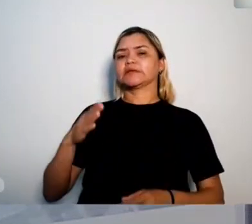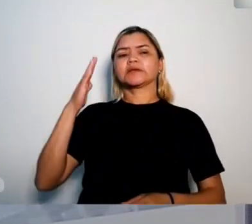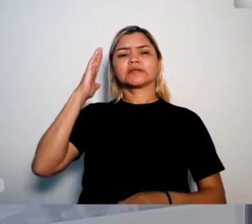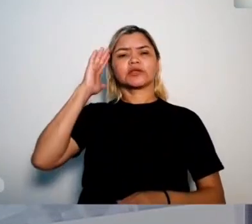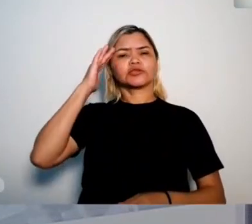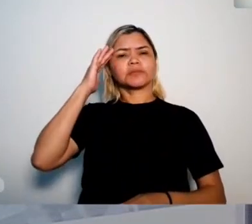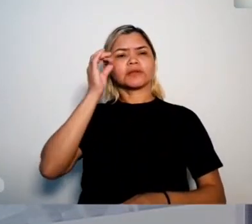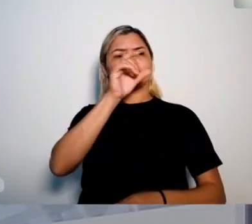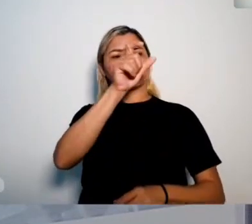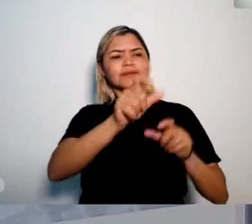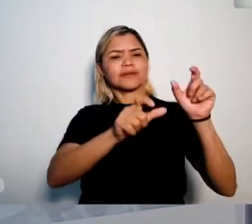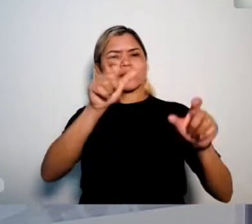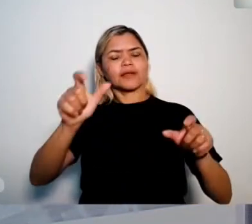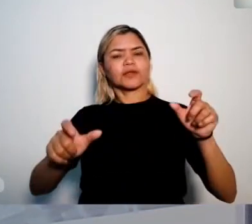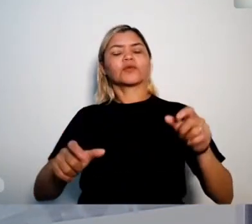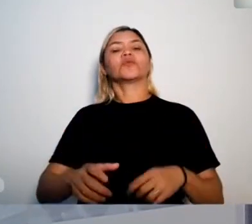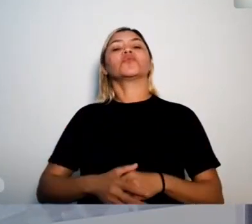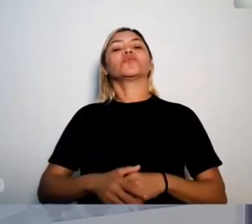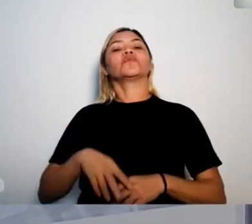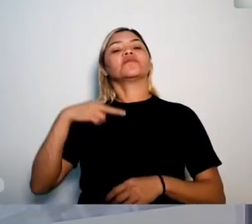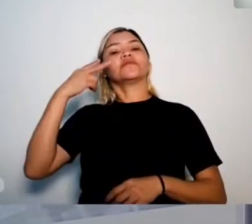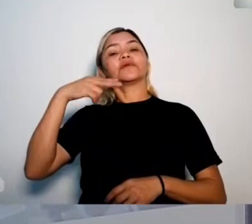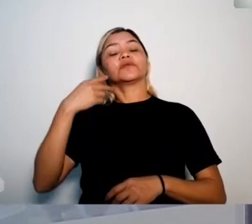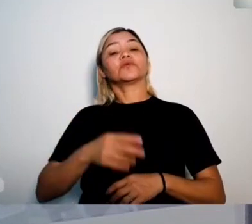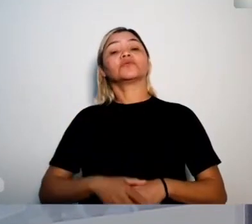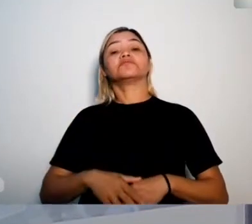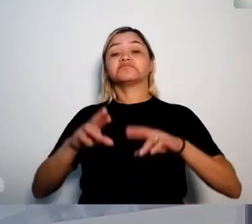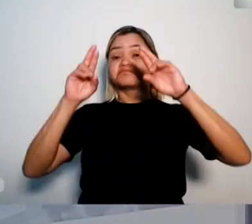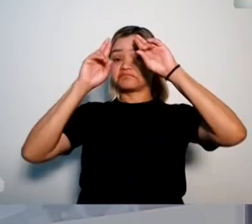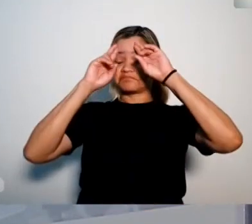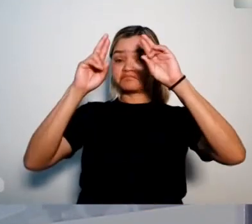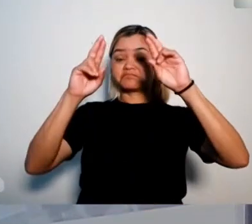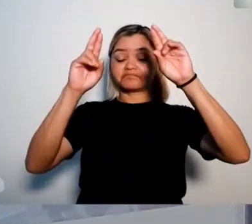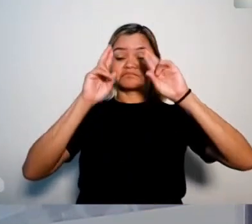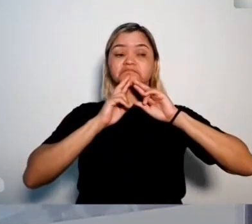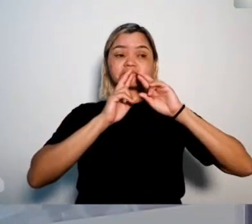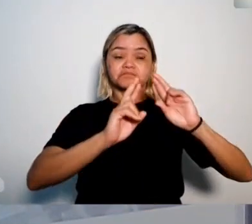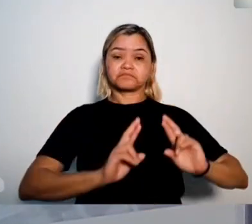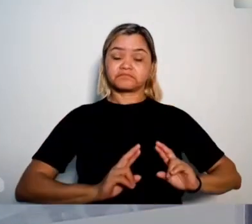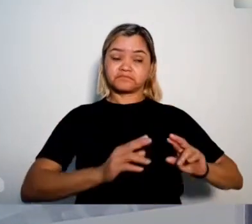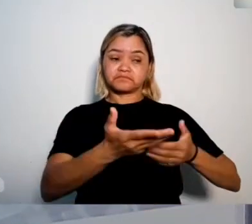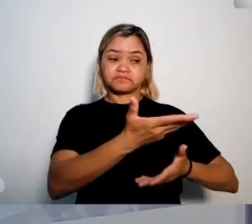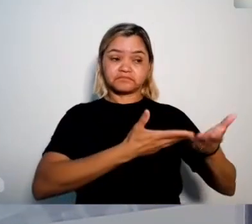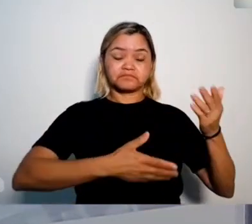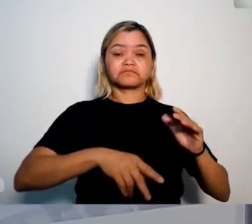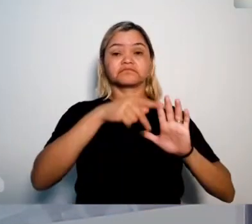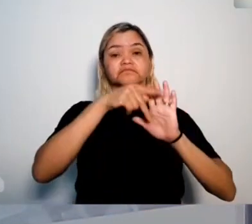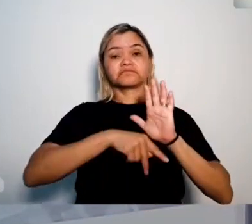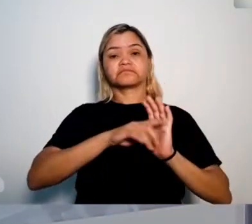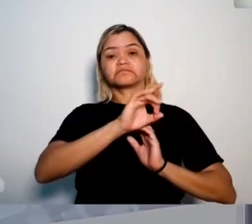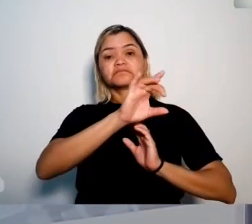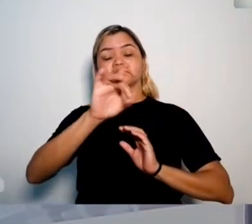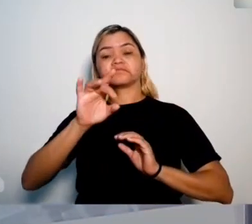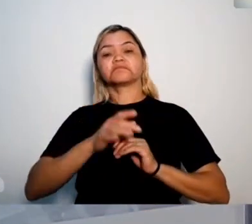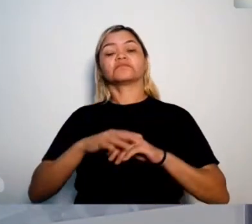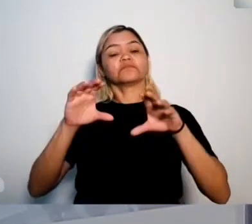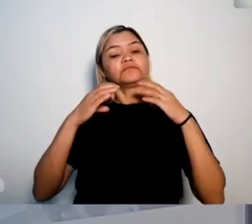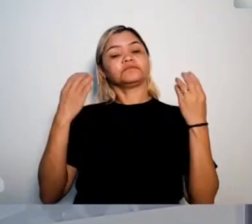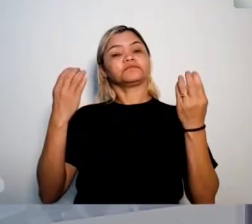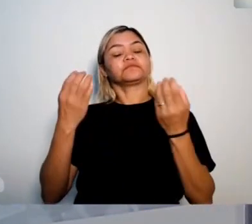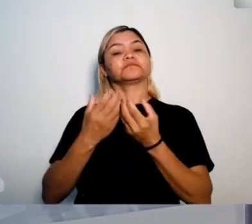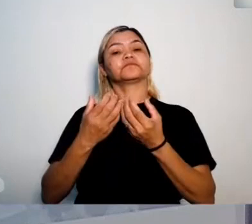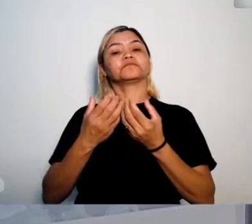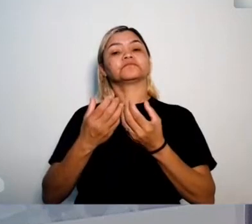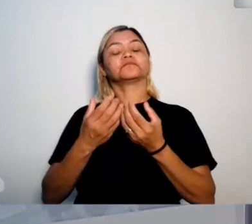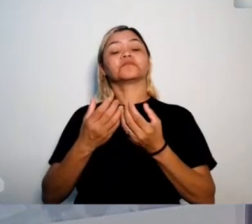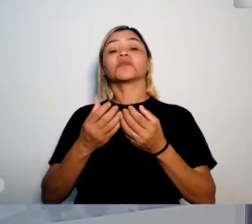parlamentares, respeitando o projeto político de cada um, vai levar a uma Câmara à altura